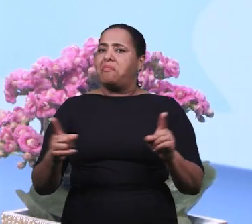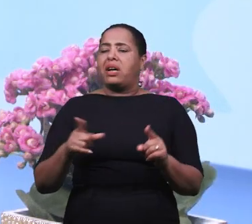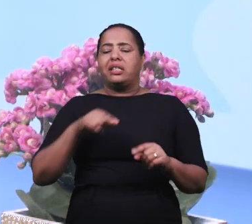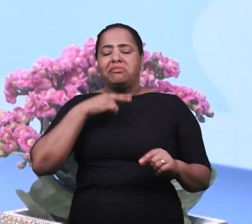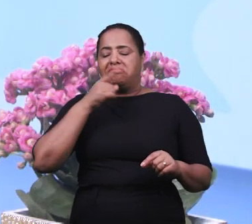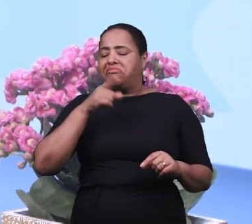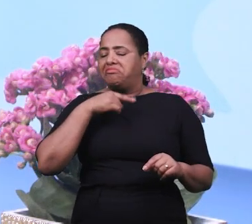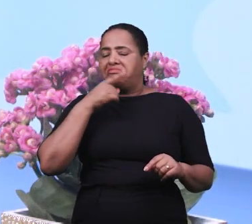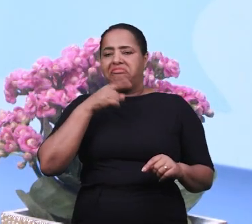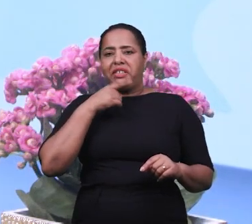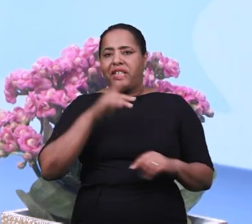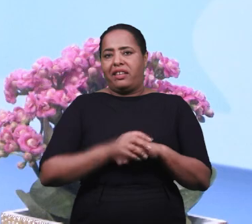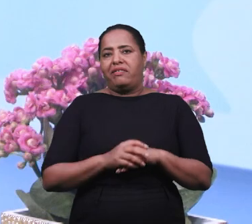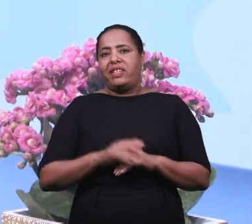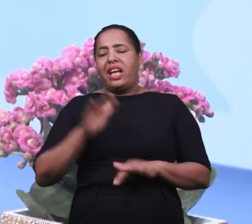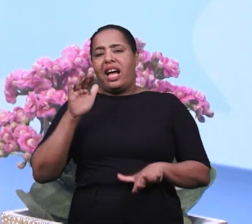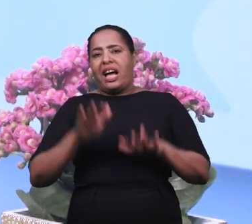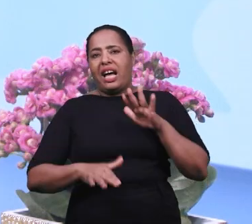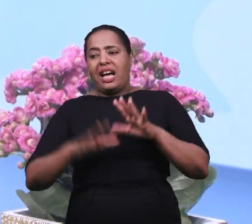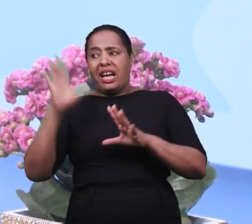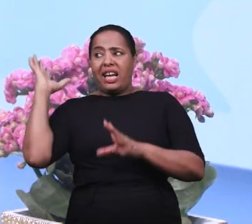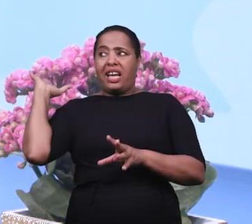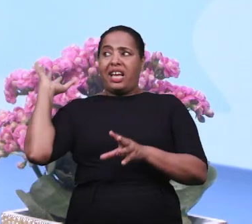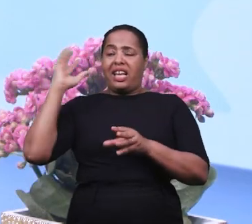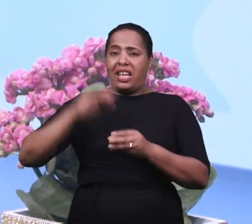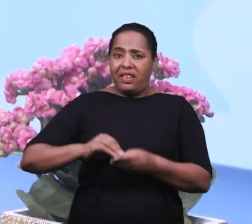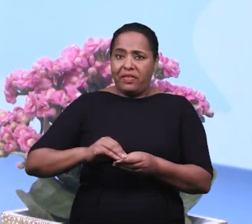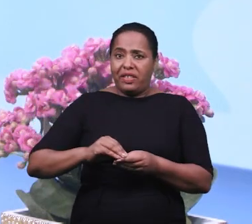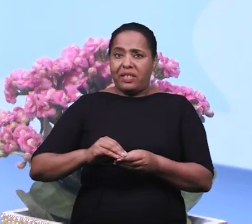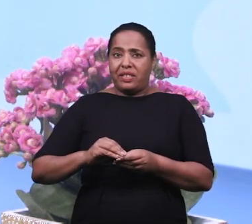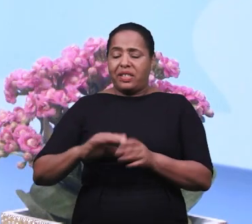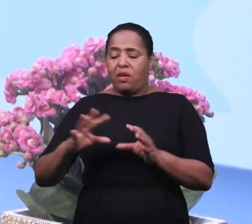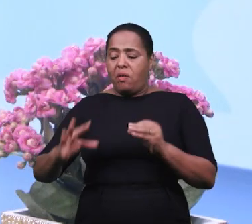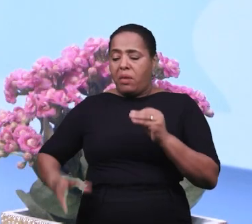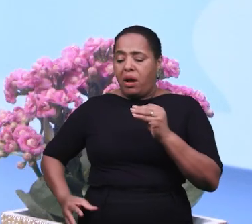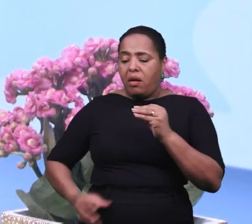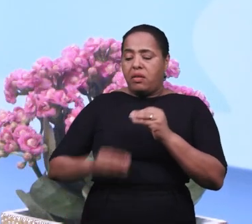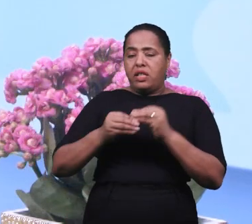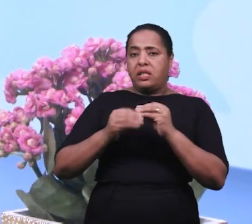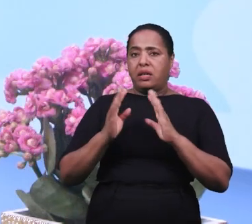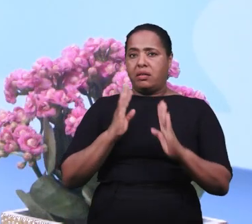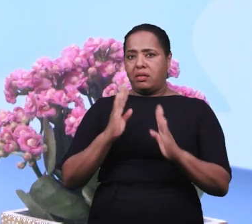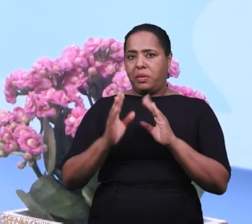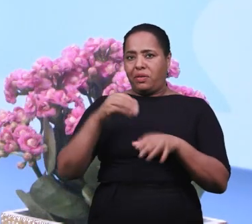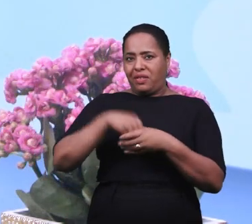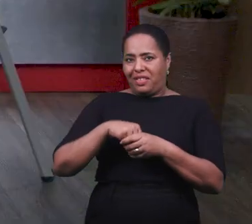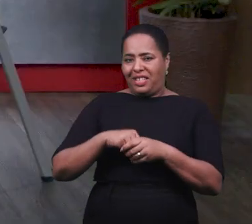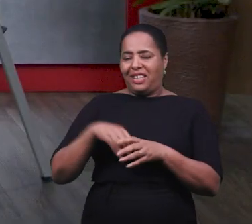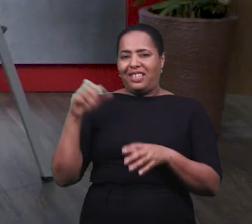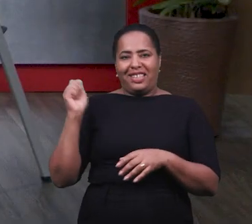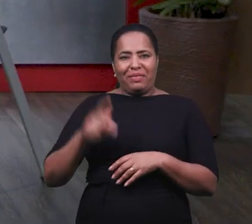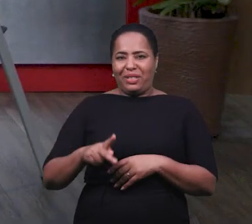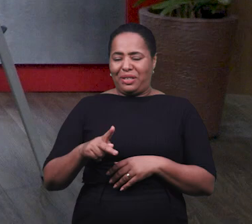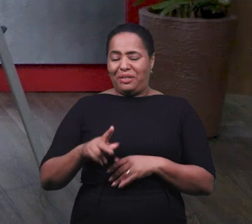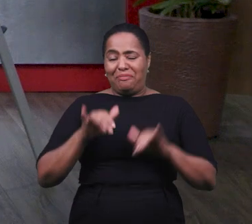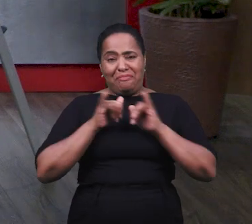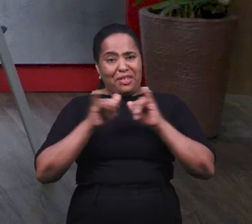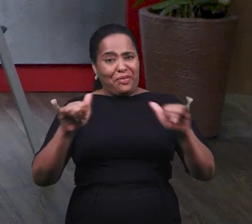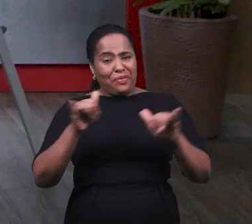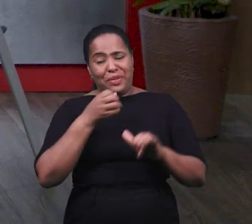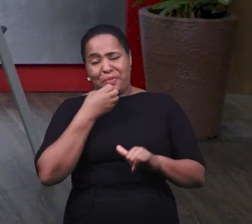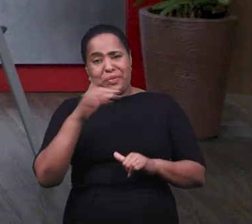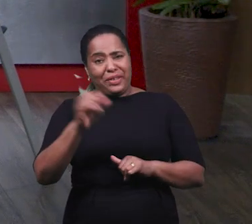é possível fazer a revisão para inserir esse tempo depois da aposentadoria. Não é uma boa notícia, mas